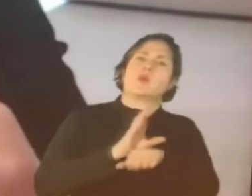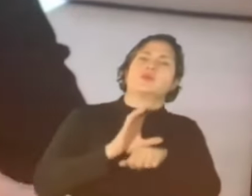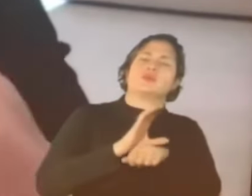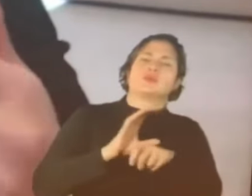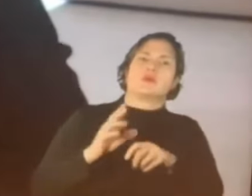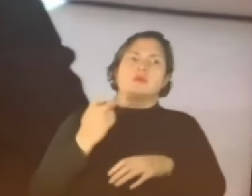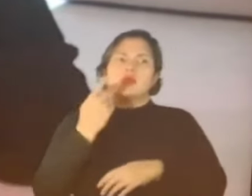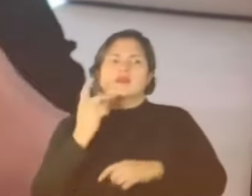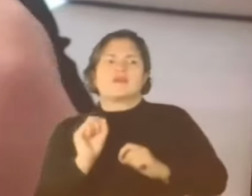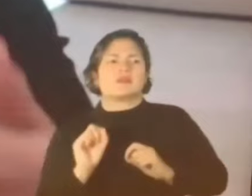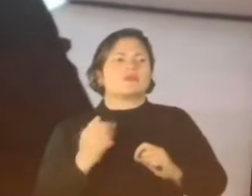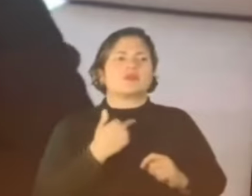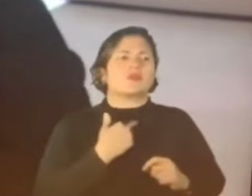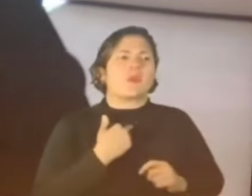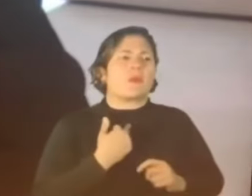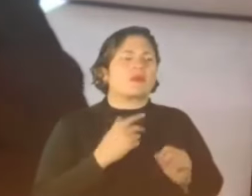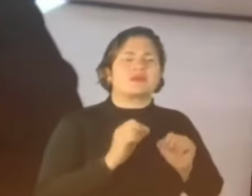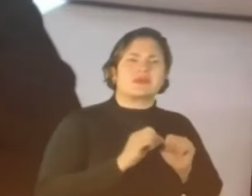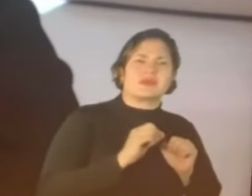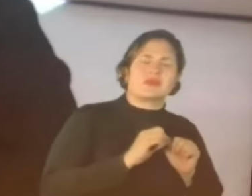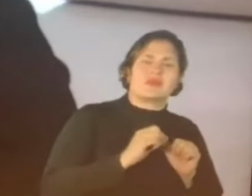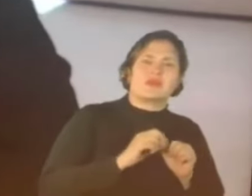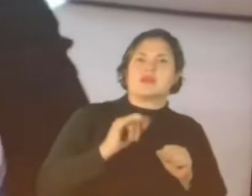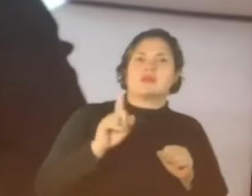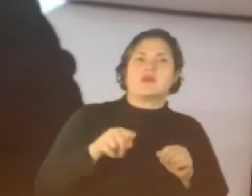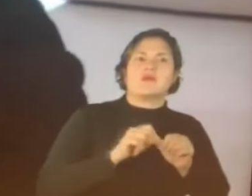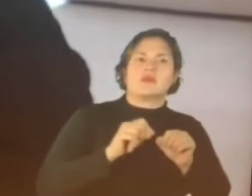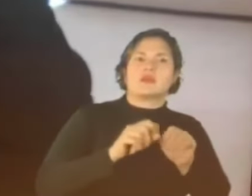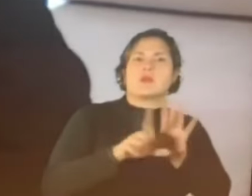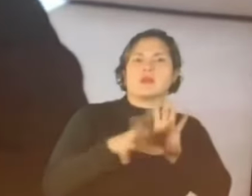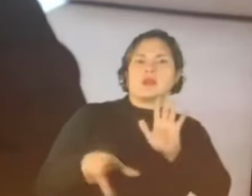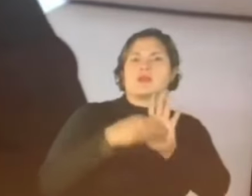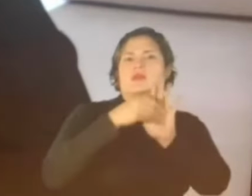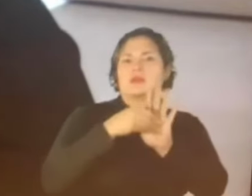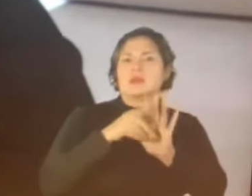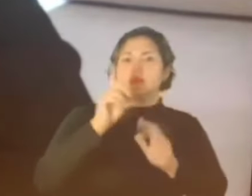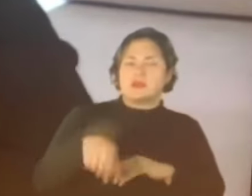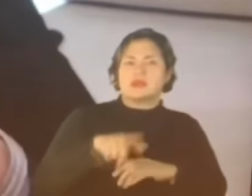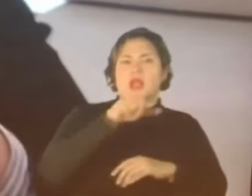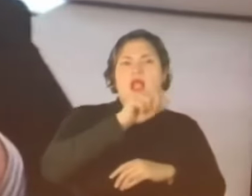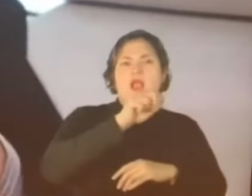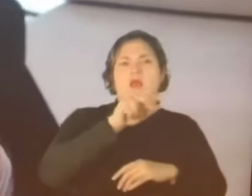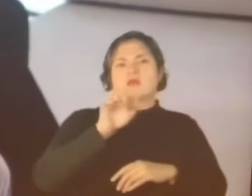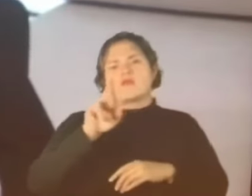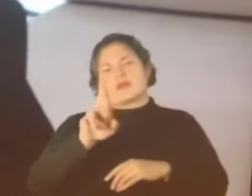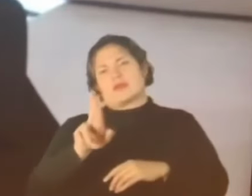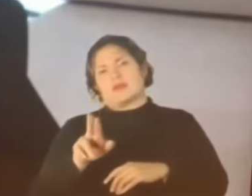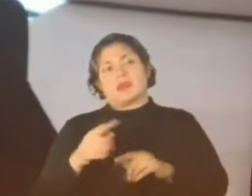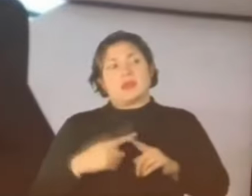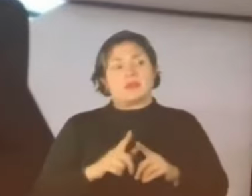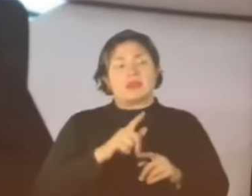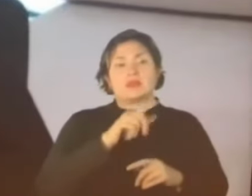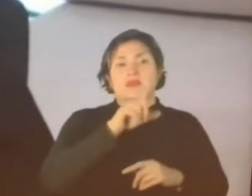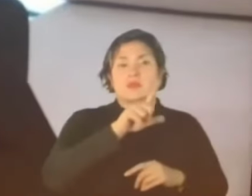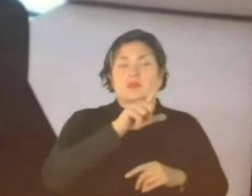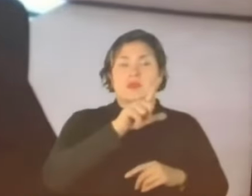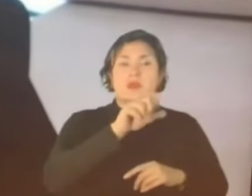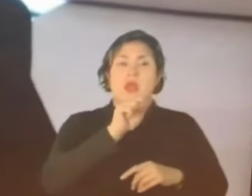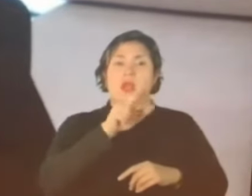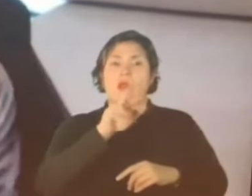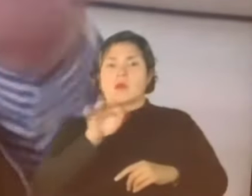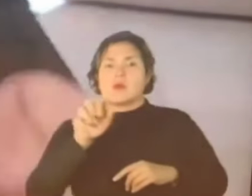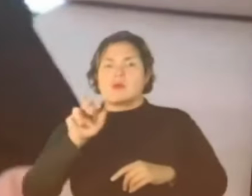pode ser criada sem ser por lei complementar. Isso é lawfare. E o lawfare, ele visa sempre a atingir